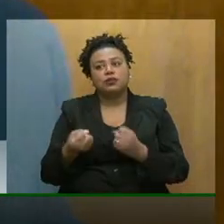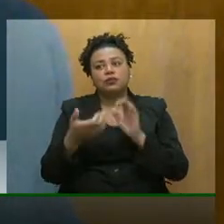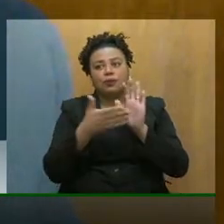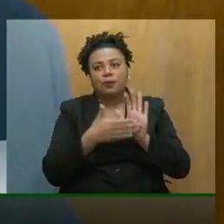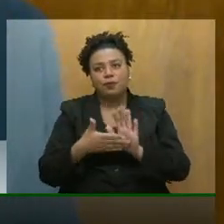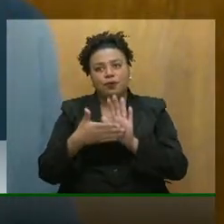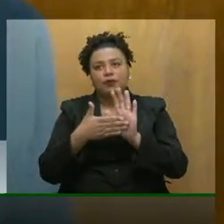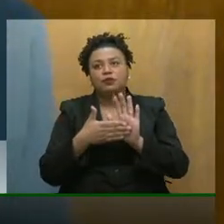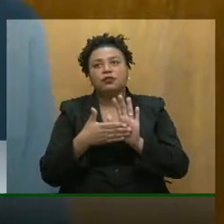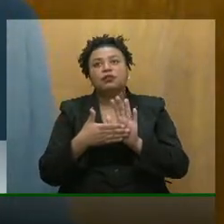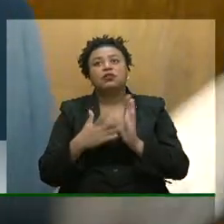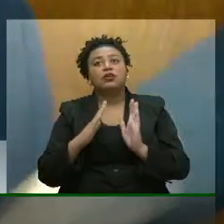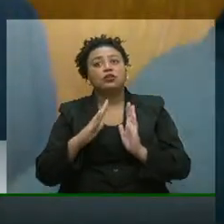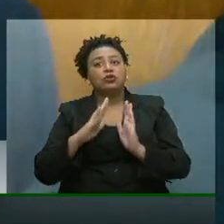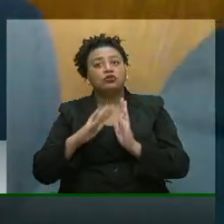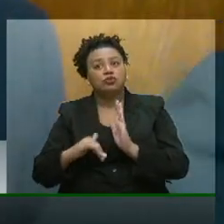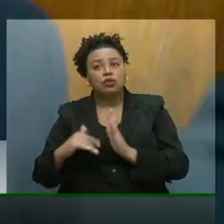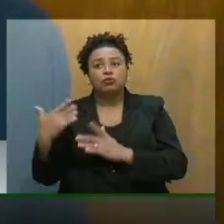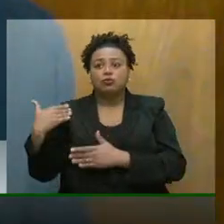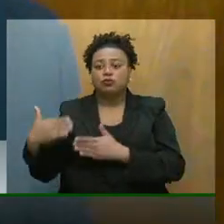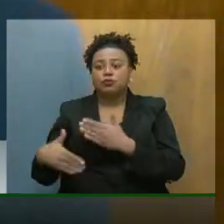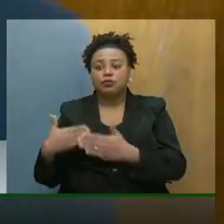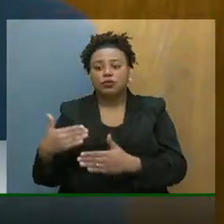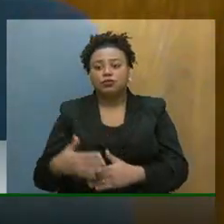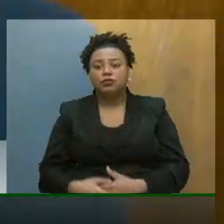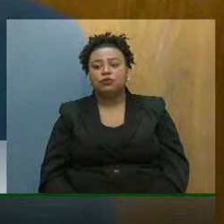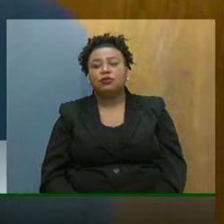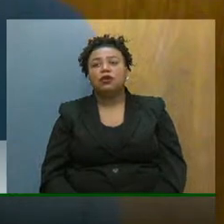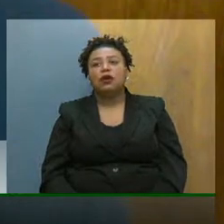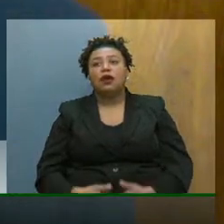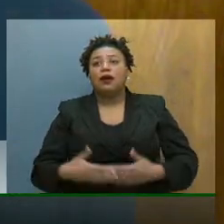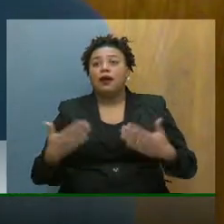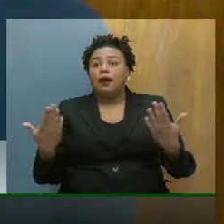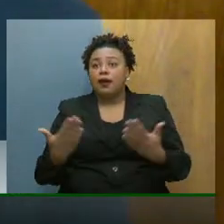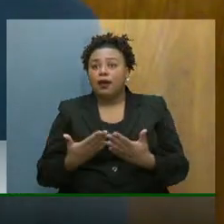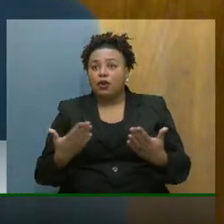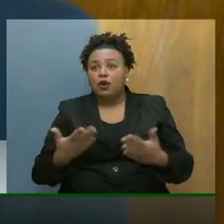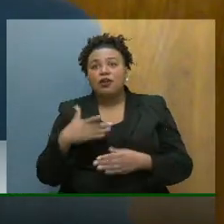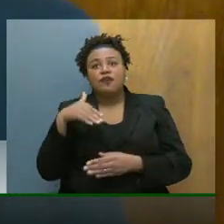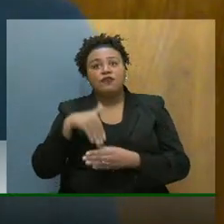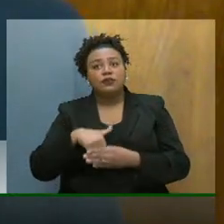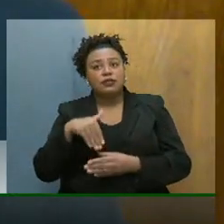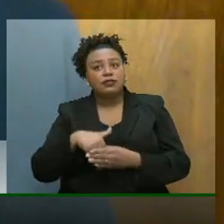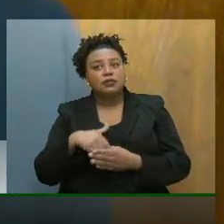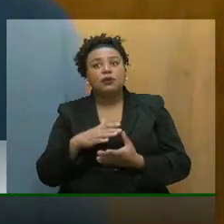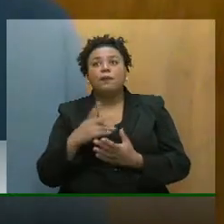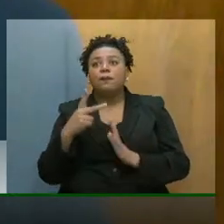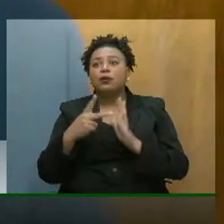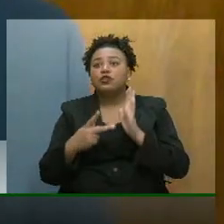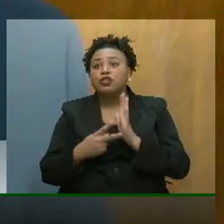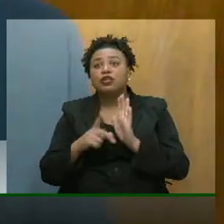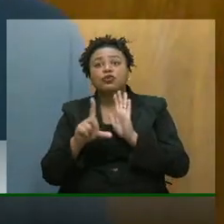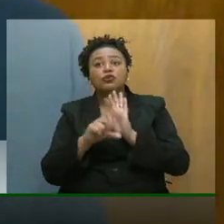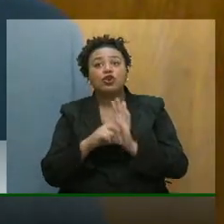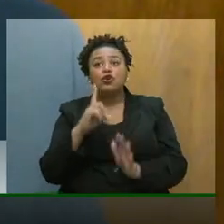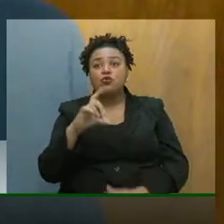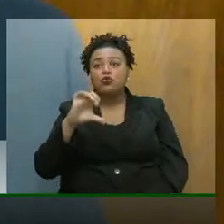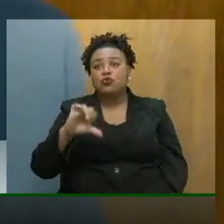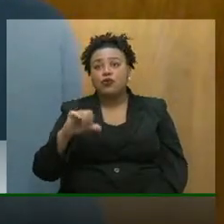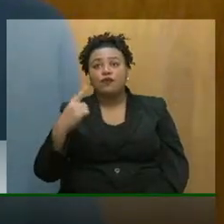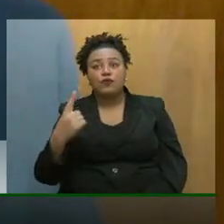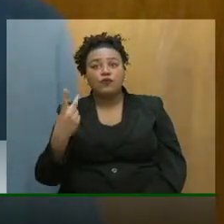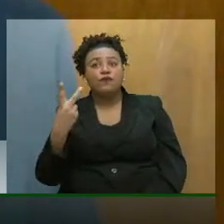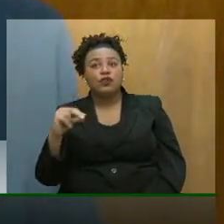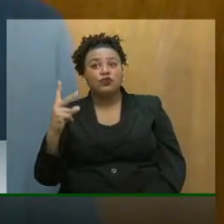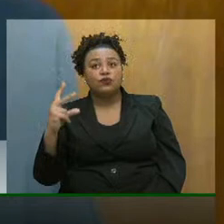está retirada de tramitação. Passamos agora, na ordem do dia, o projeto de lei